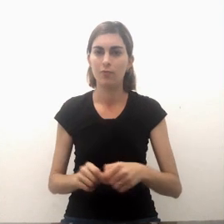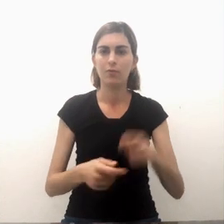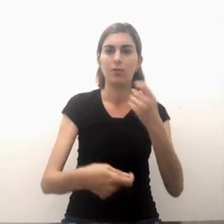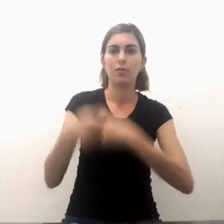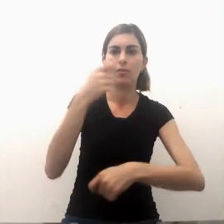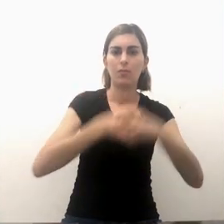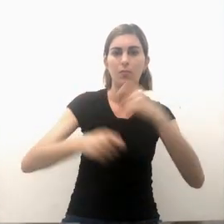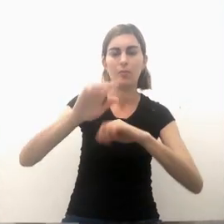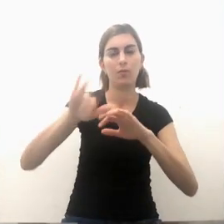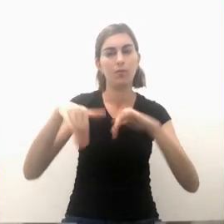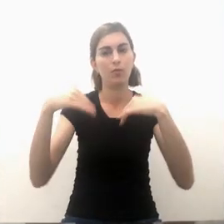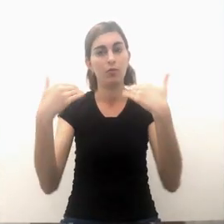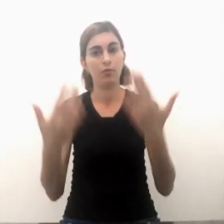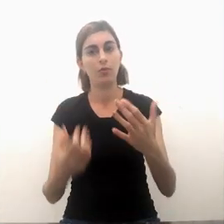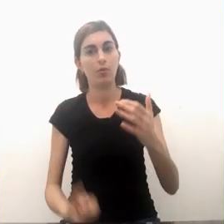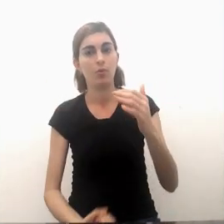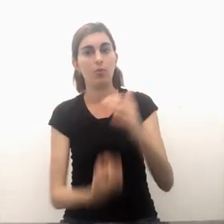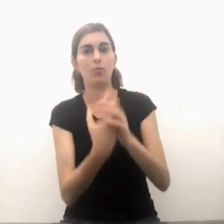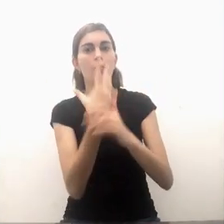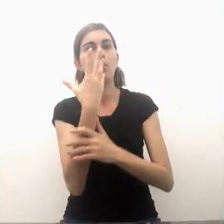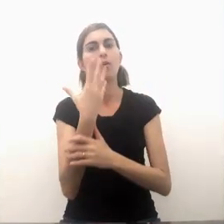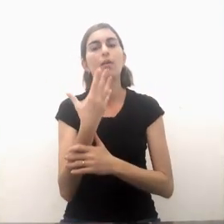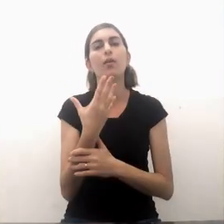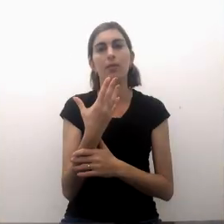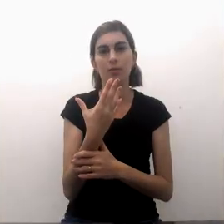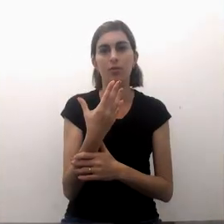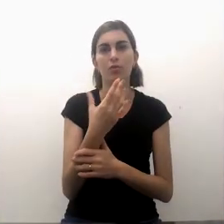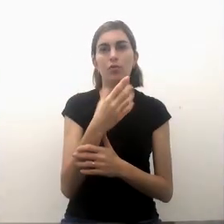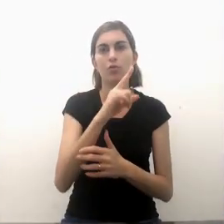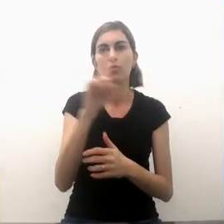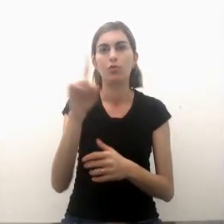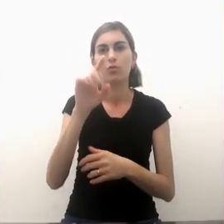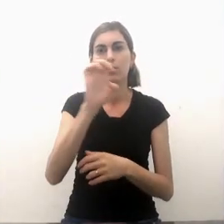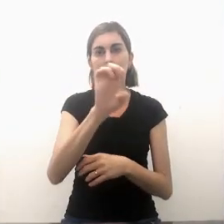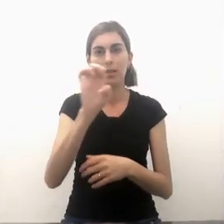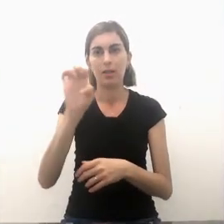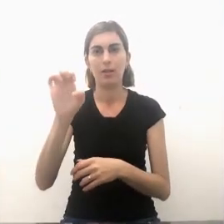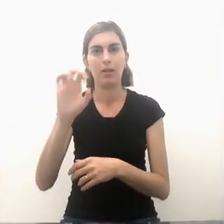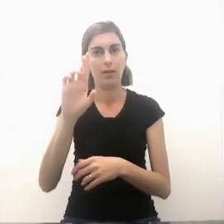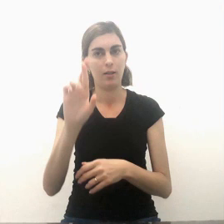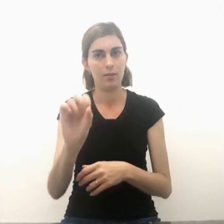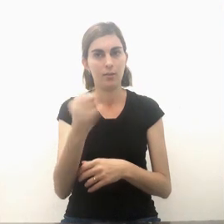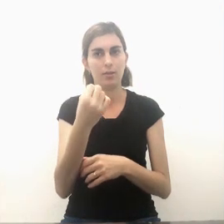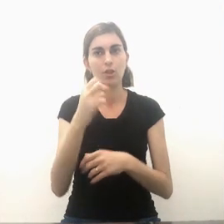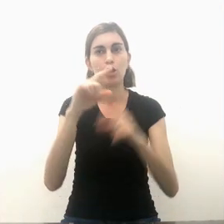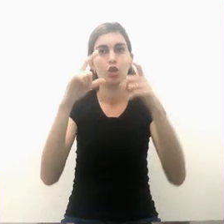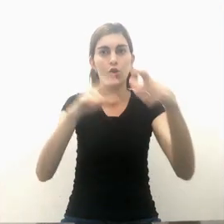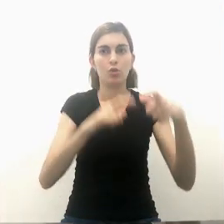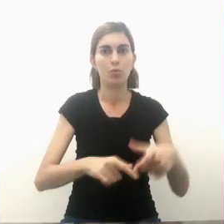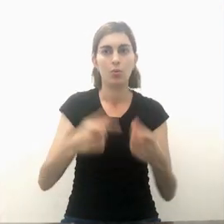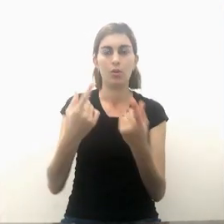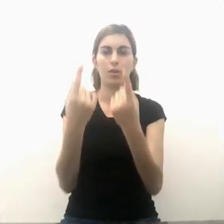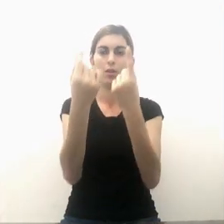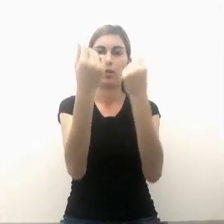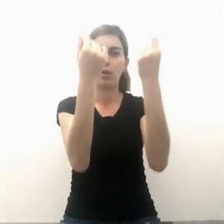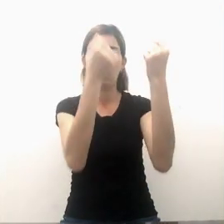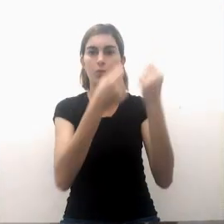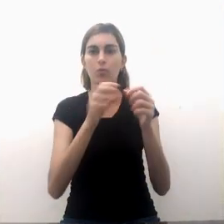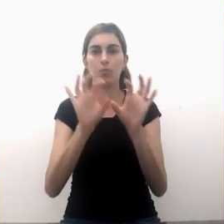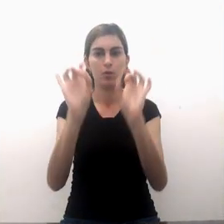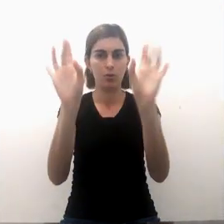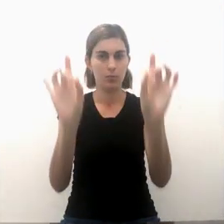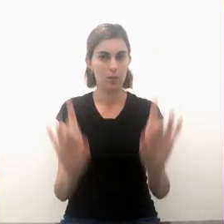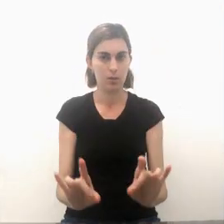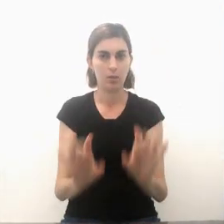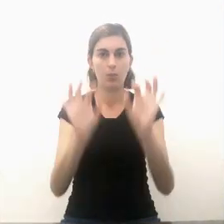mercado externo. Então, ela começa a criar as ZEEs, Zonas Econômicas Especiais. Essas zonas econômicas